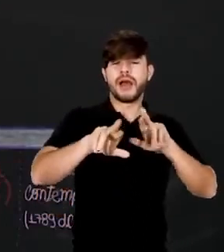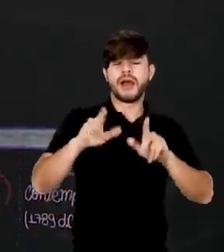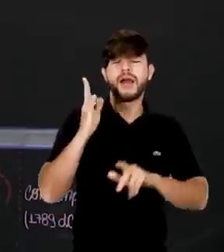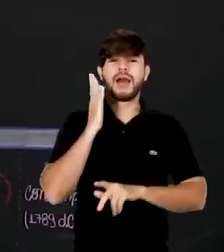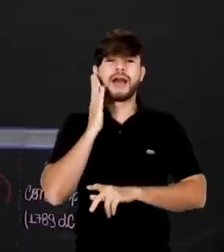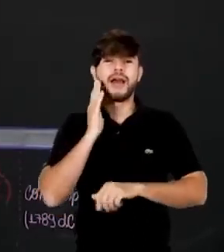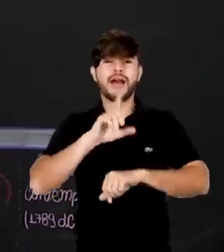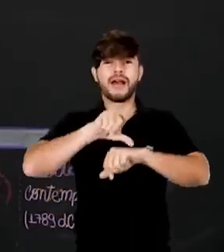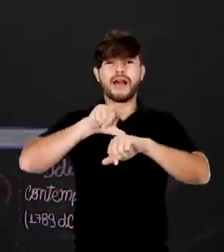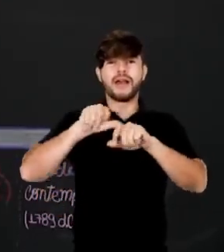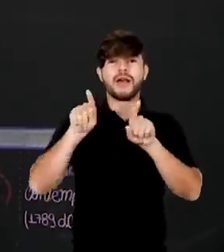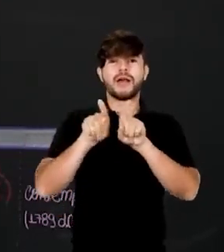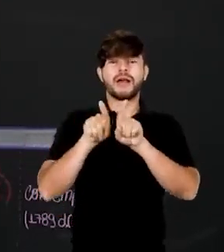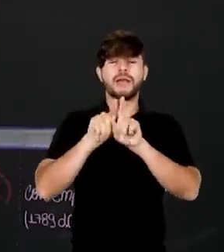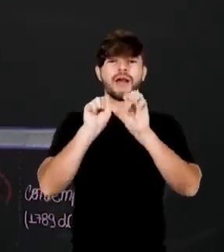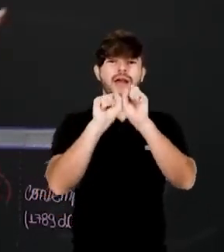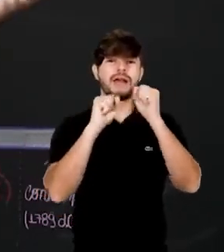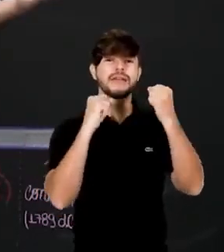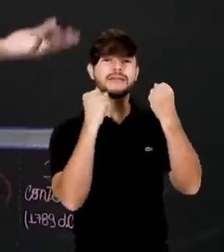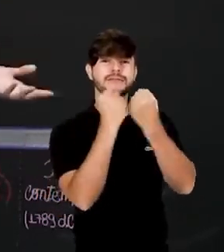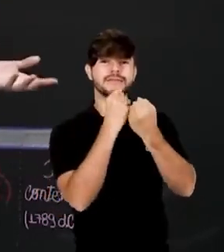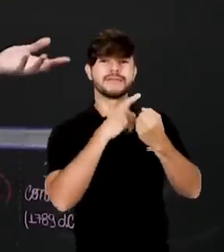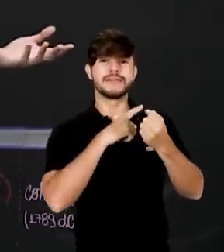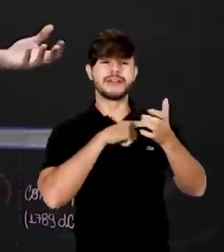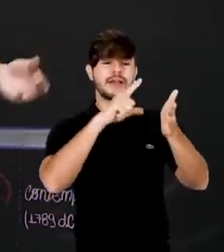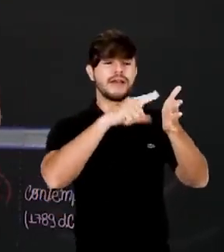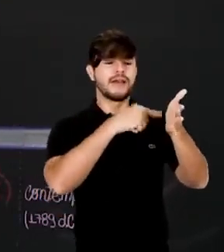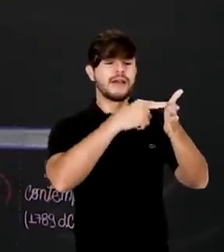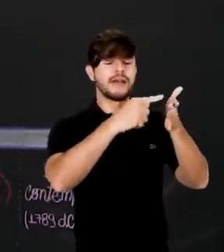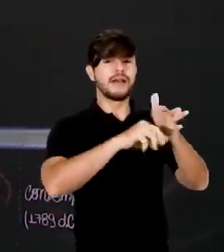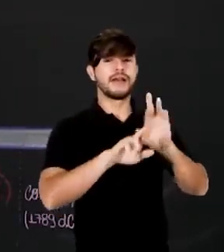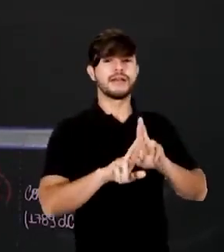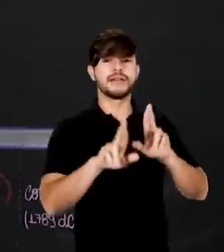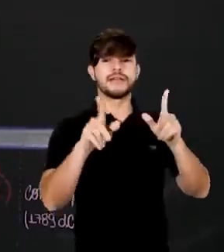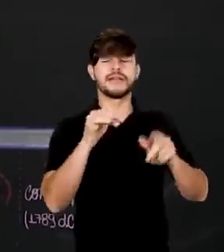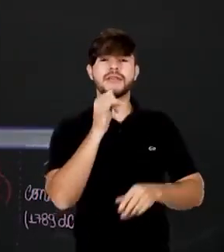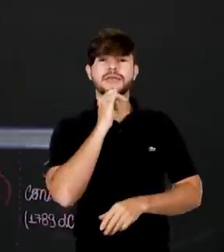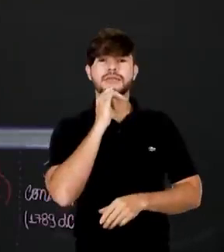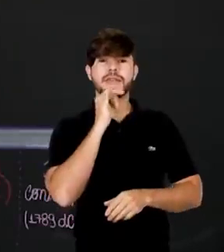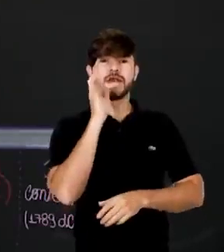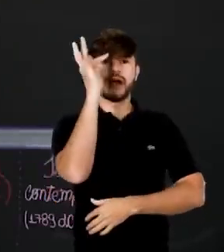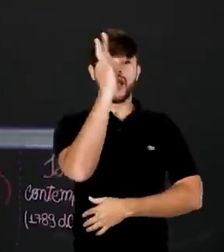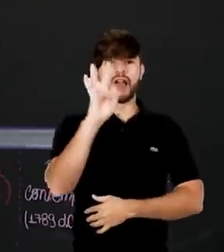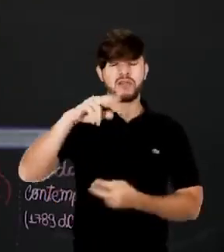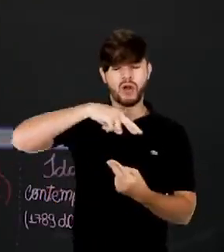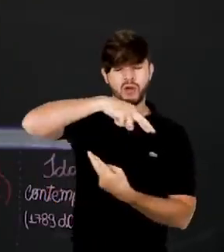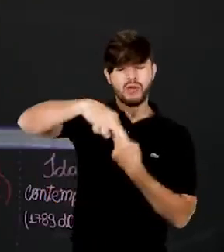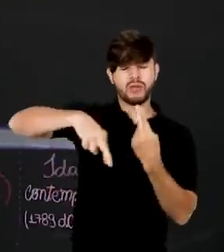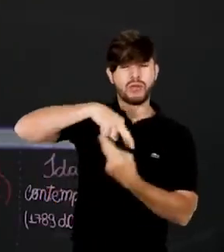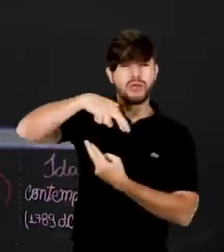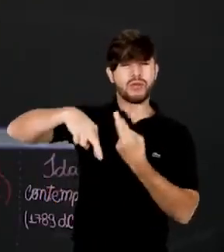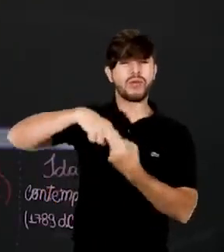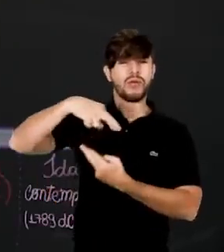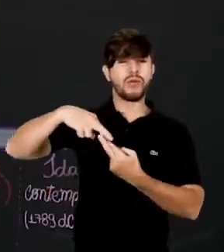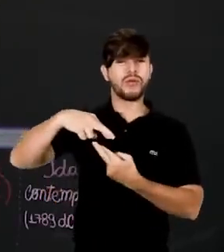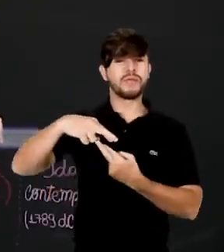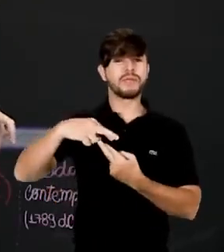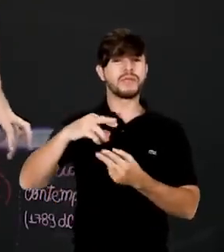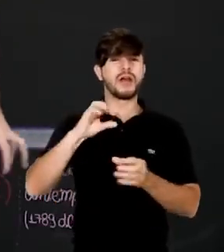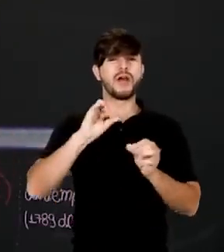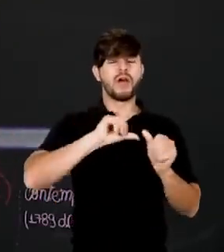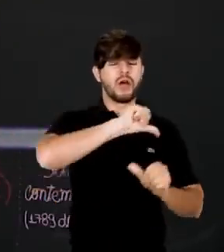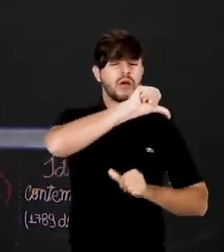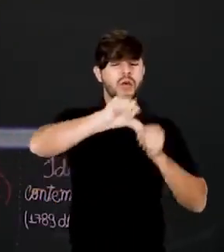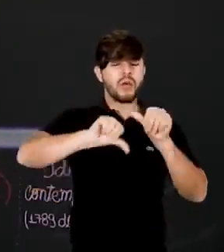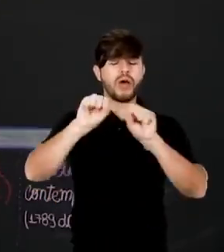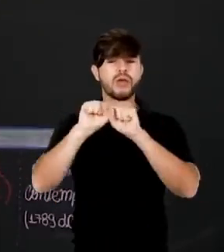o tempo, é que sociedades diferentes têm diferentes calendários. Por exemplo, a França, durante a Revolução Francesa, estava fazendo uma